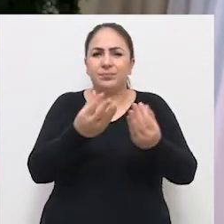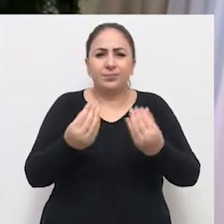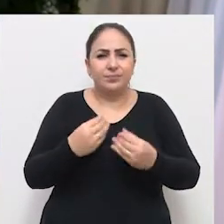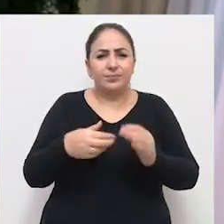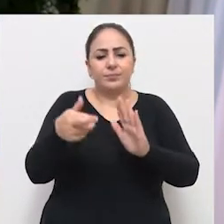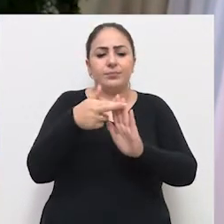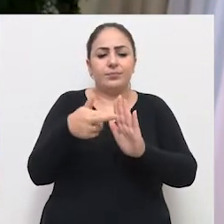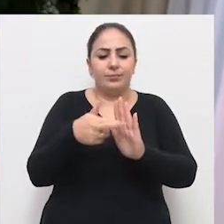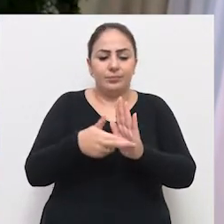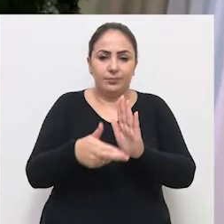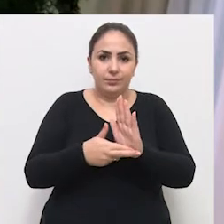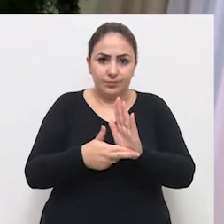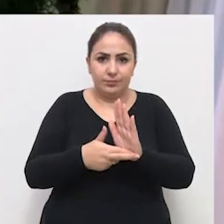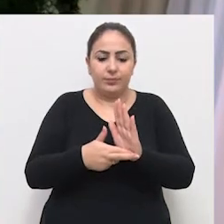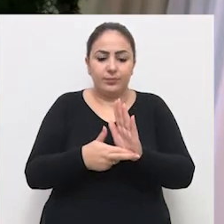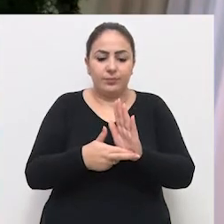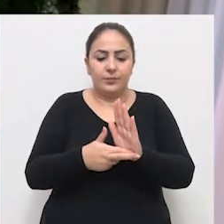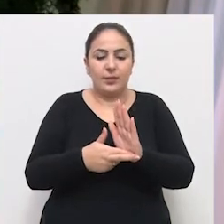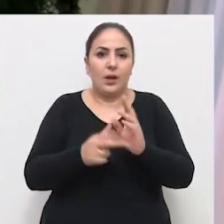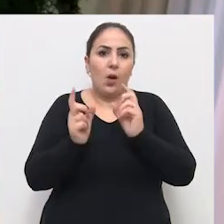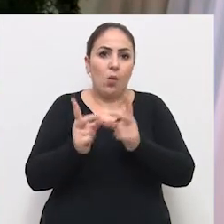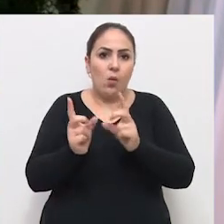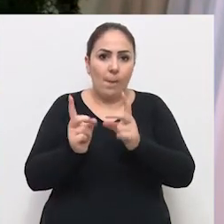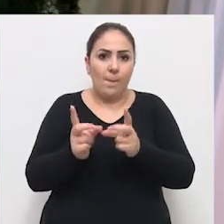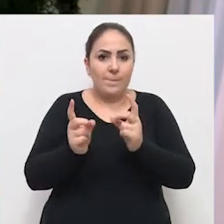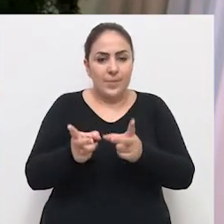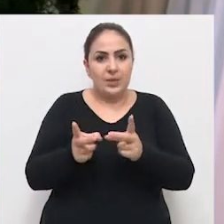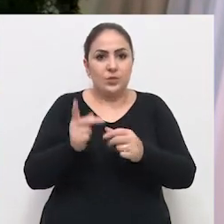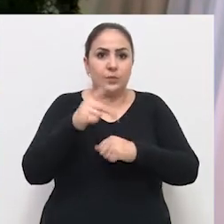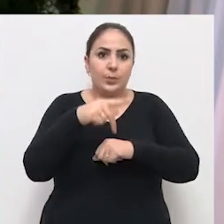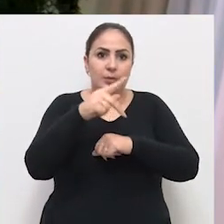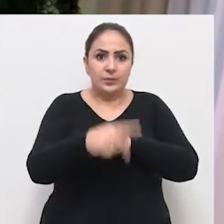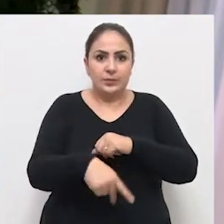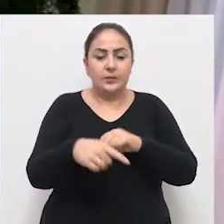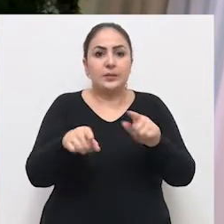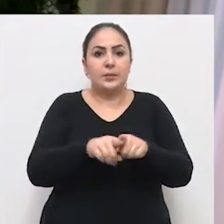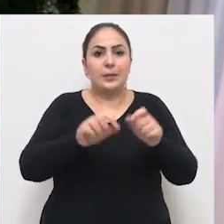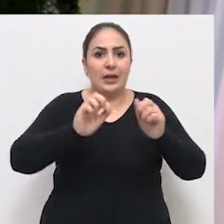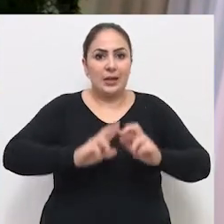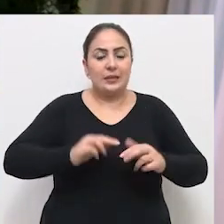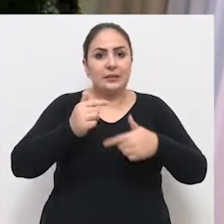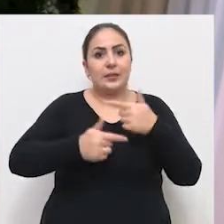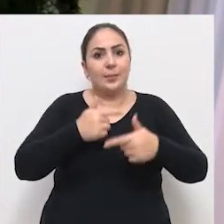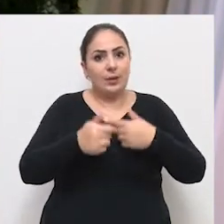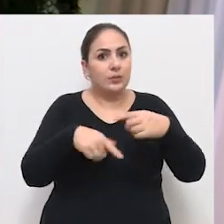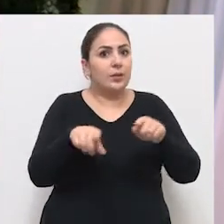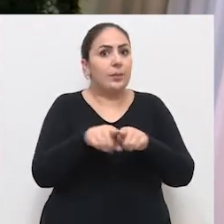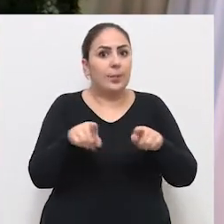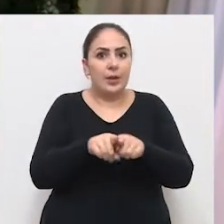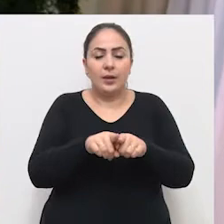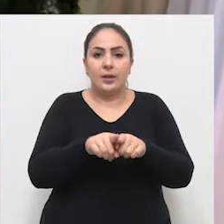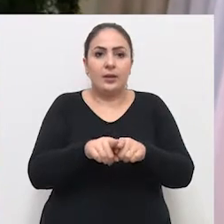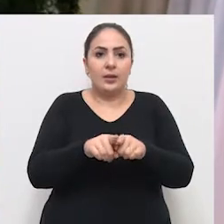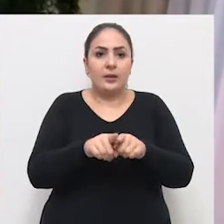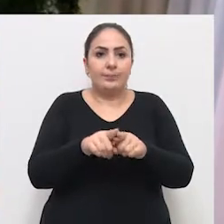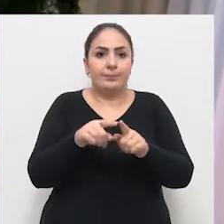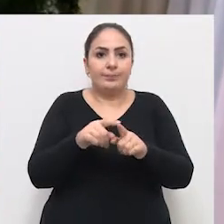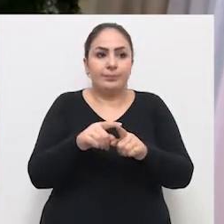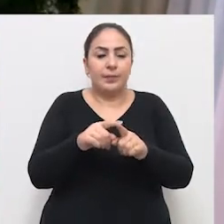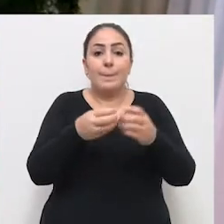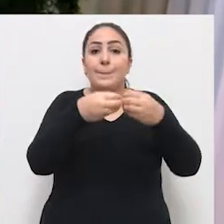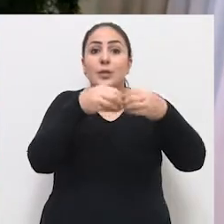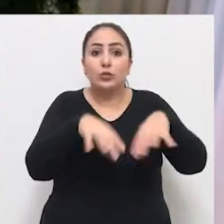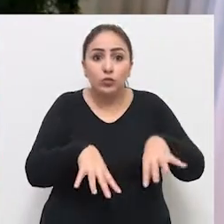isso impõe muitas restrições ao comércio de Passo Fundo e o setor de serviços também,